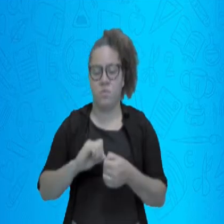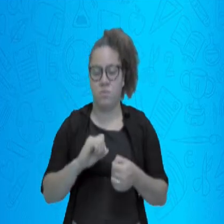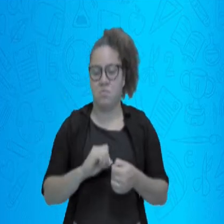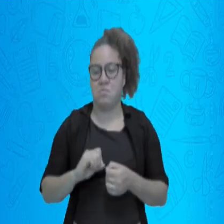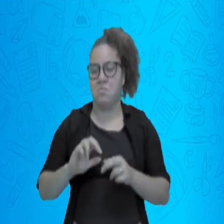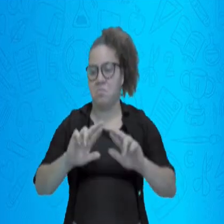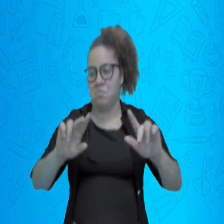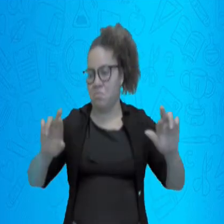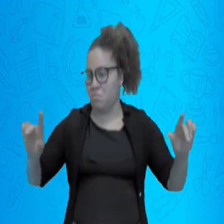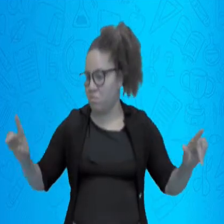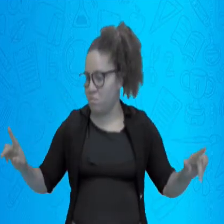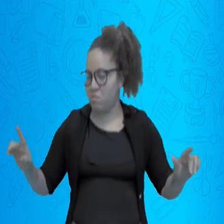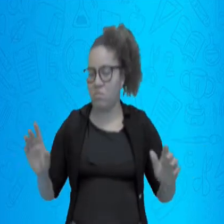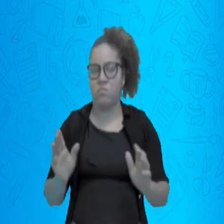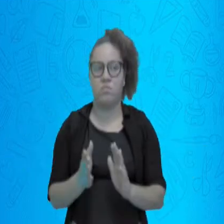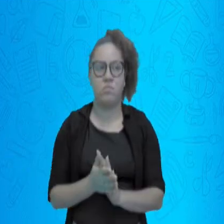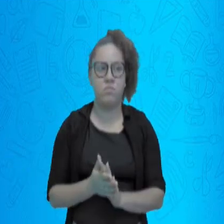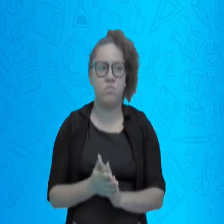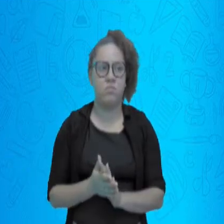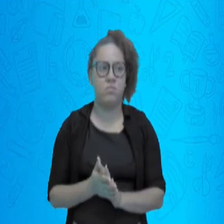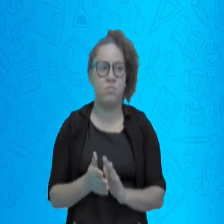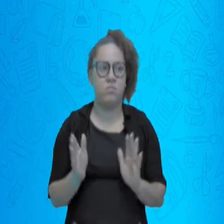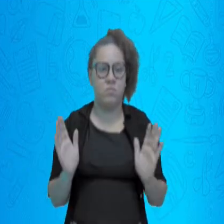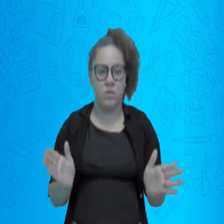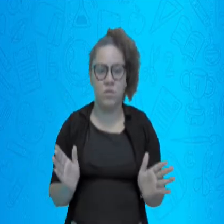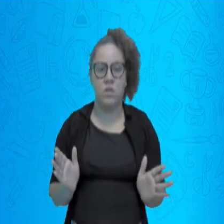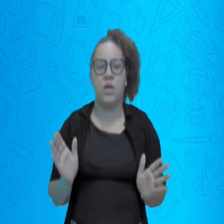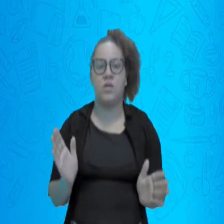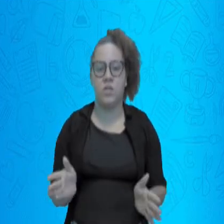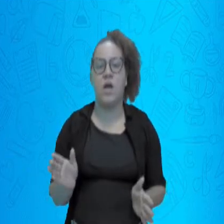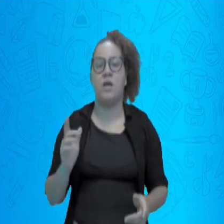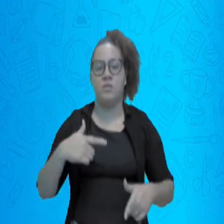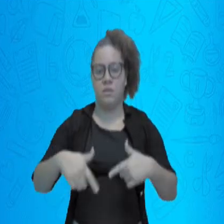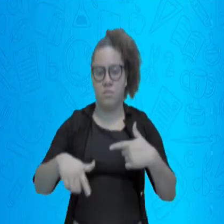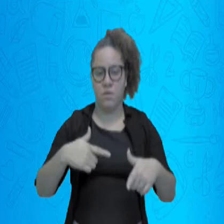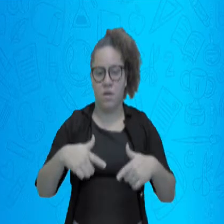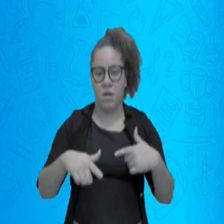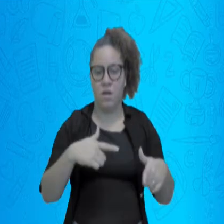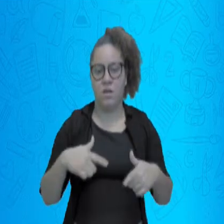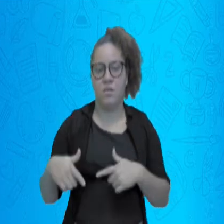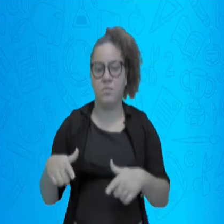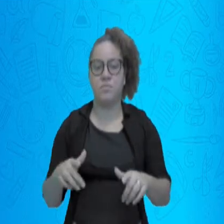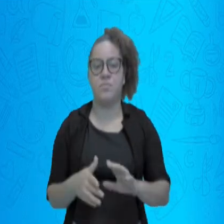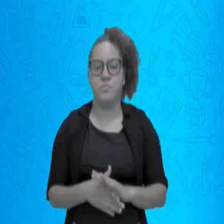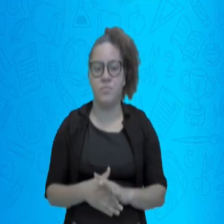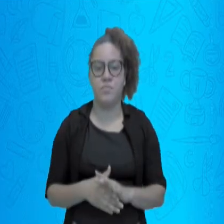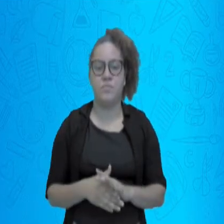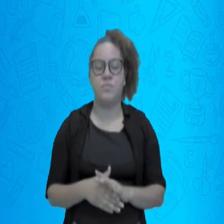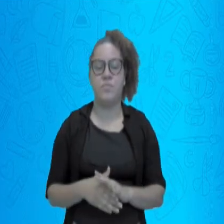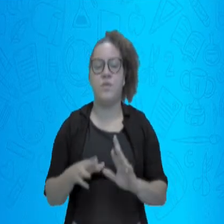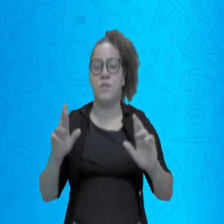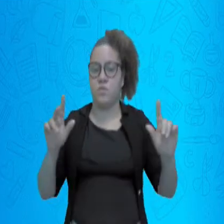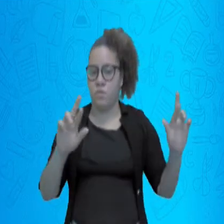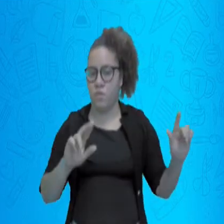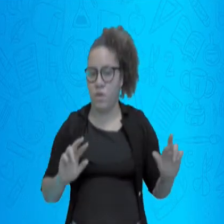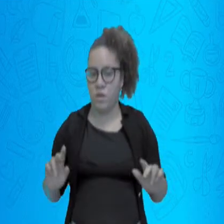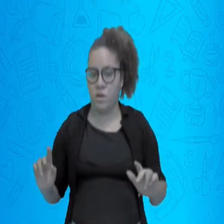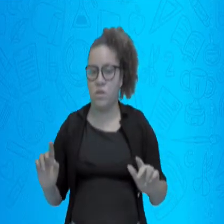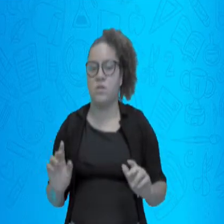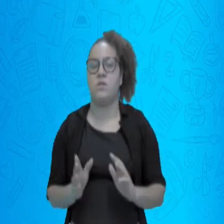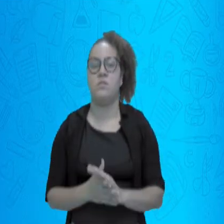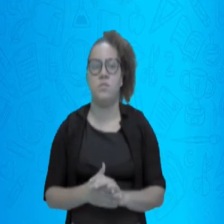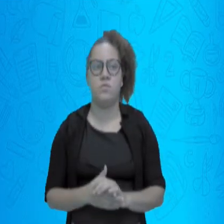bebê também não tem. E agora ele já tem autonomia, ele já trabalha, então ele tem algumas diferenças que favorecem